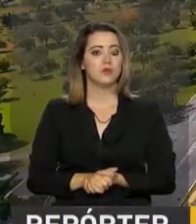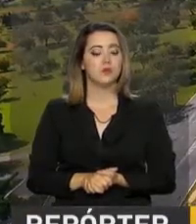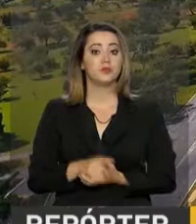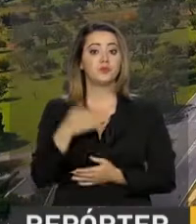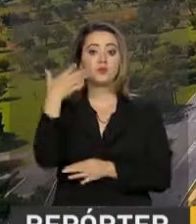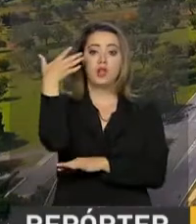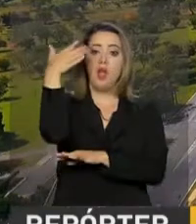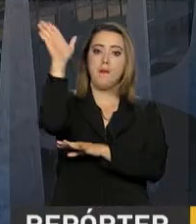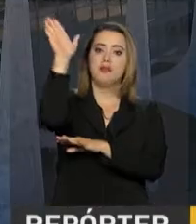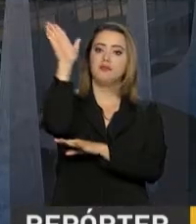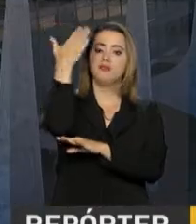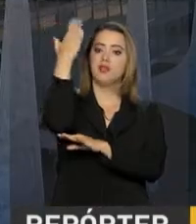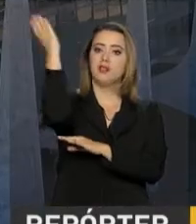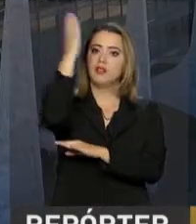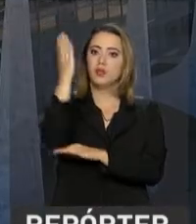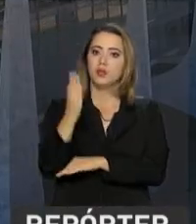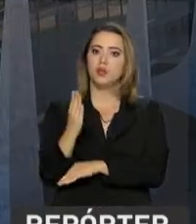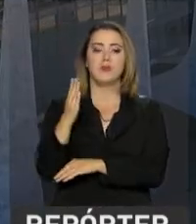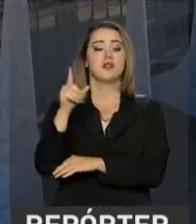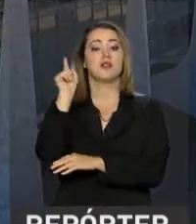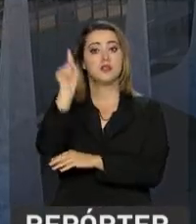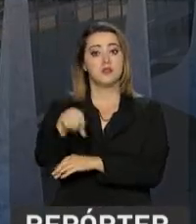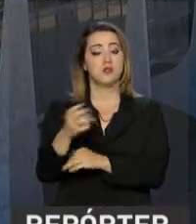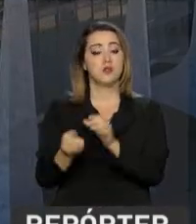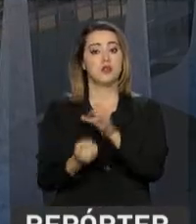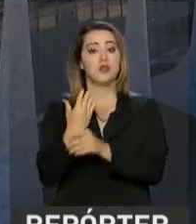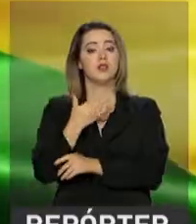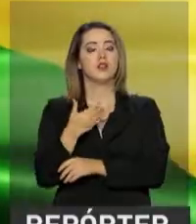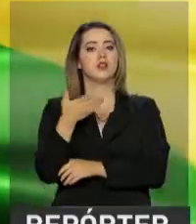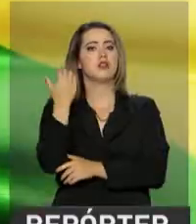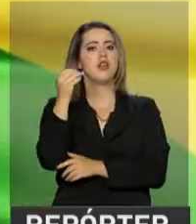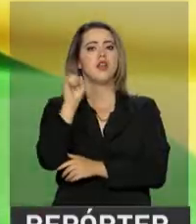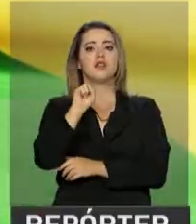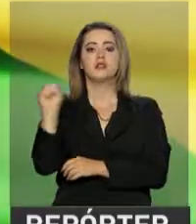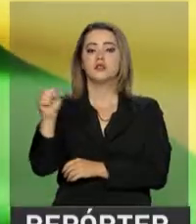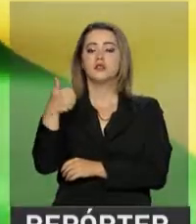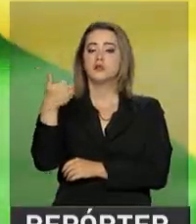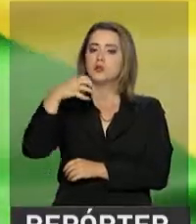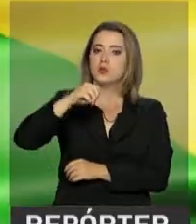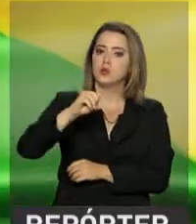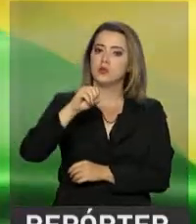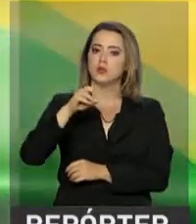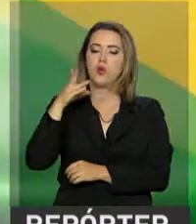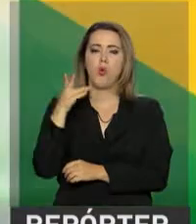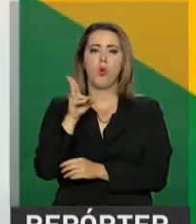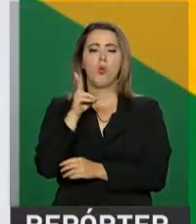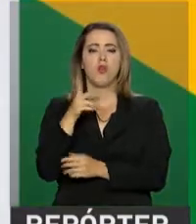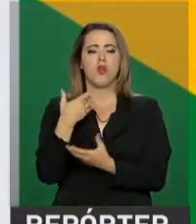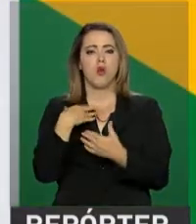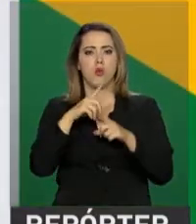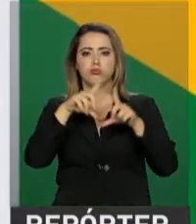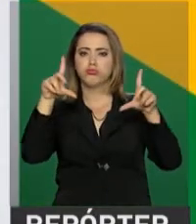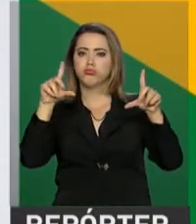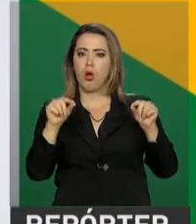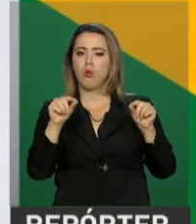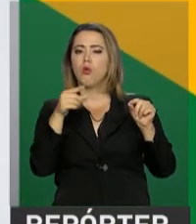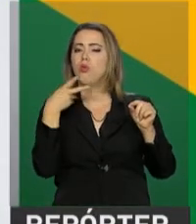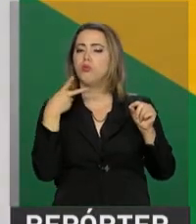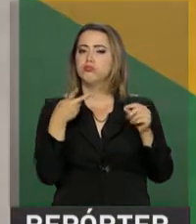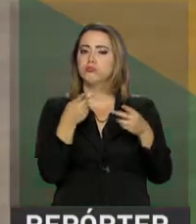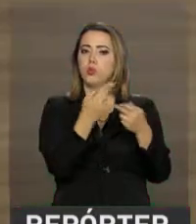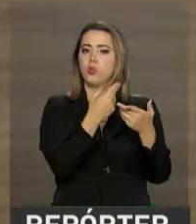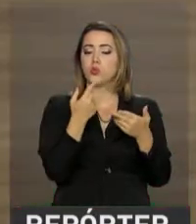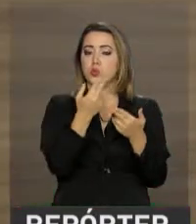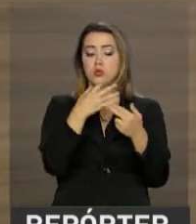A bandeira nacional republicana foi criada no final do século XIX. Foram mantidas nela formas e cores da bandeira